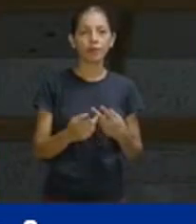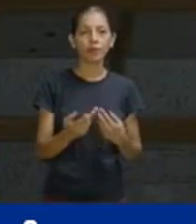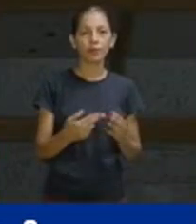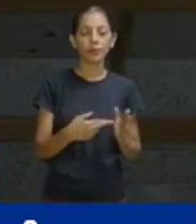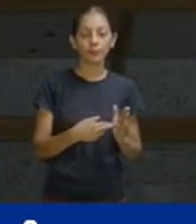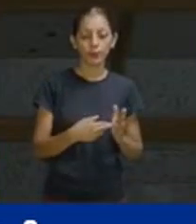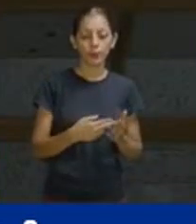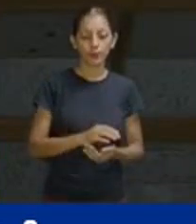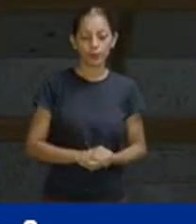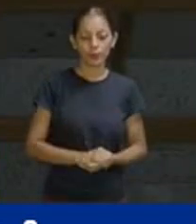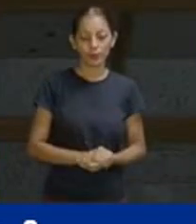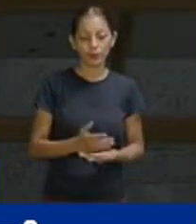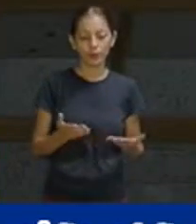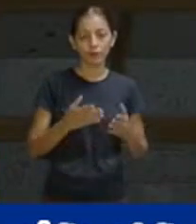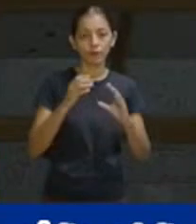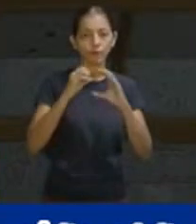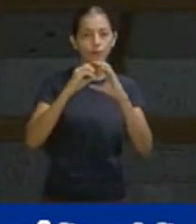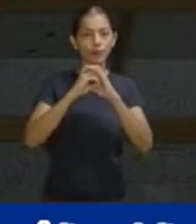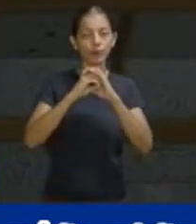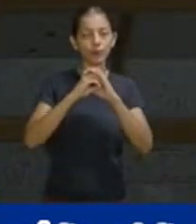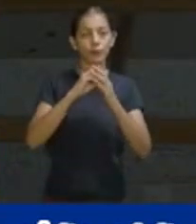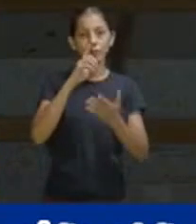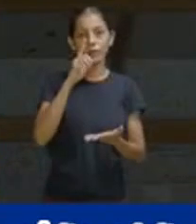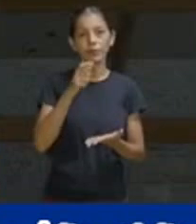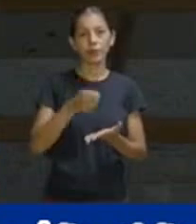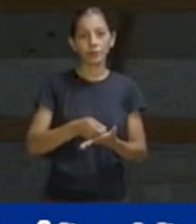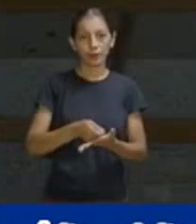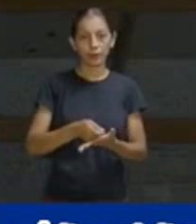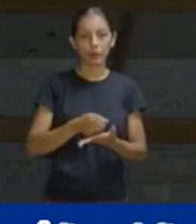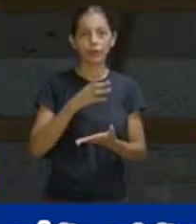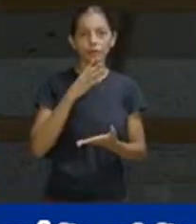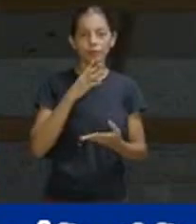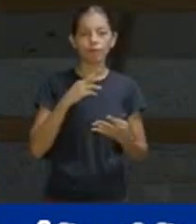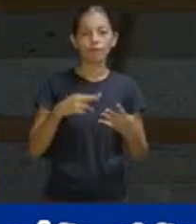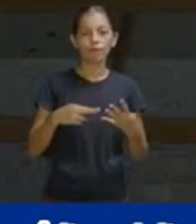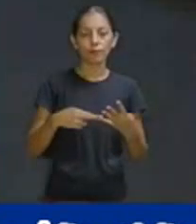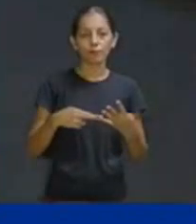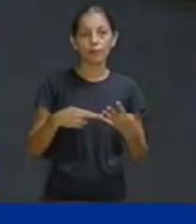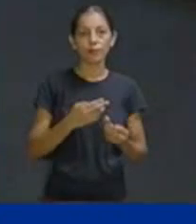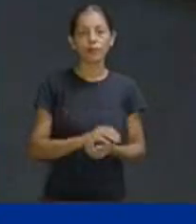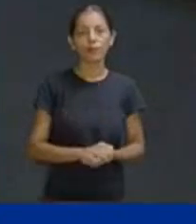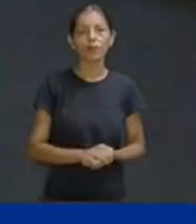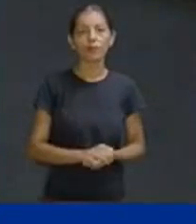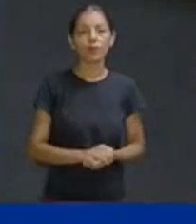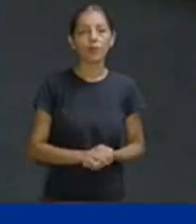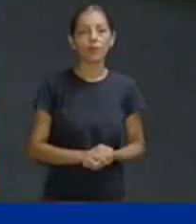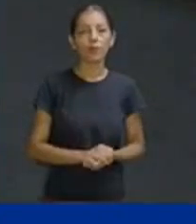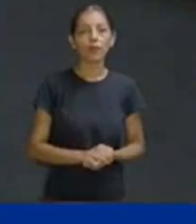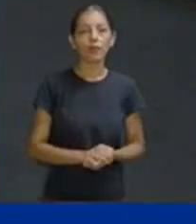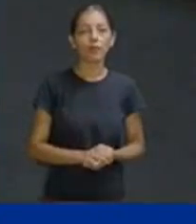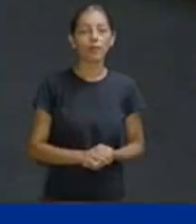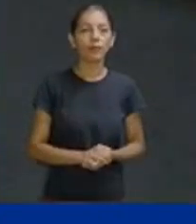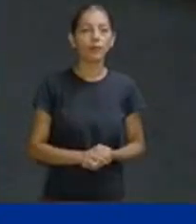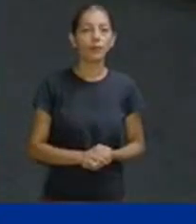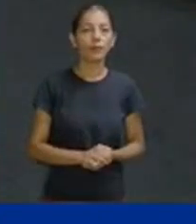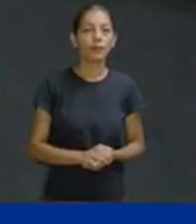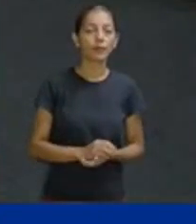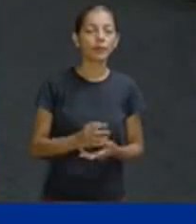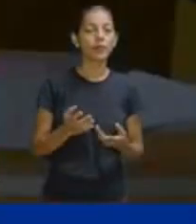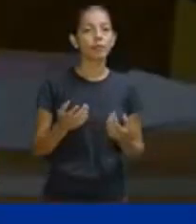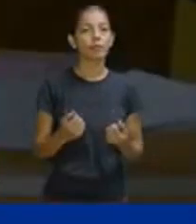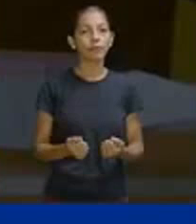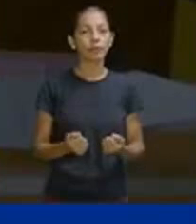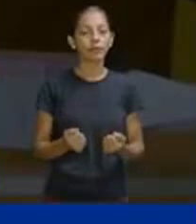O Tribunal Regional Eleitoral do Amapá, por unanimidade, conheceu dos embargos de declaração e, no mérito, rejeitou nos termos de voto proferido pelo